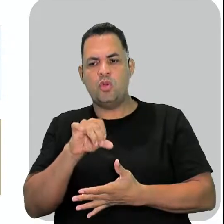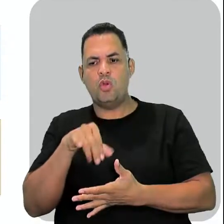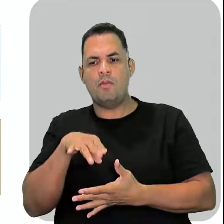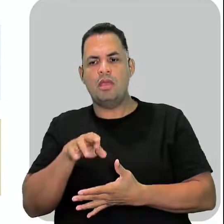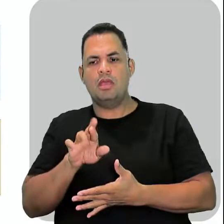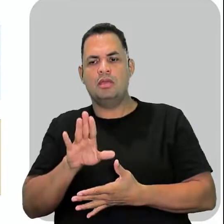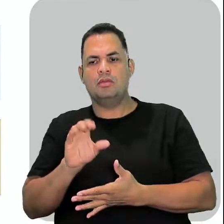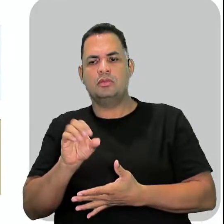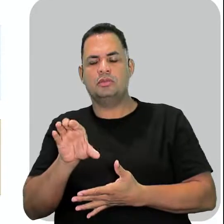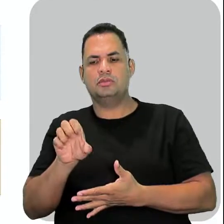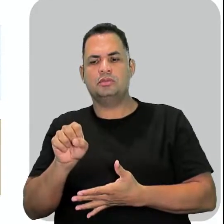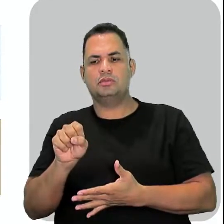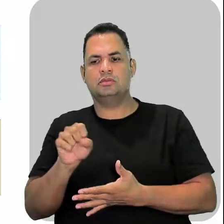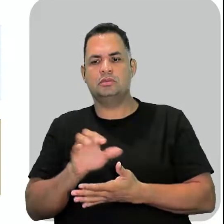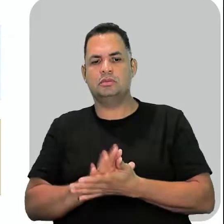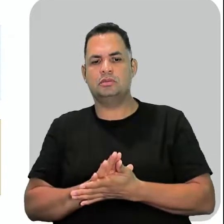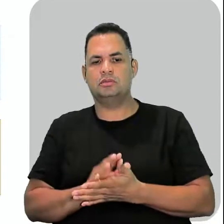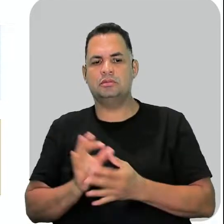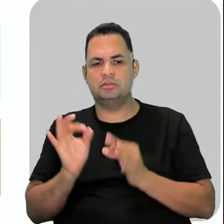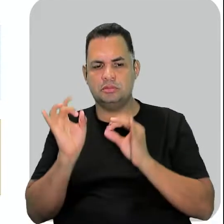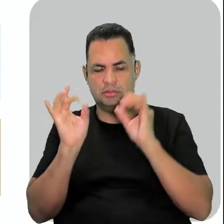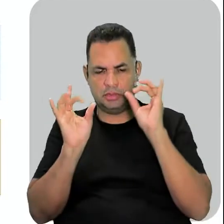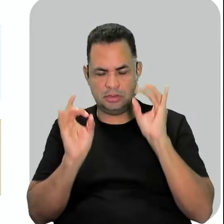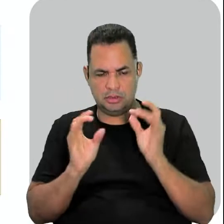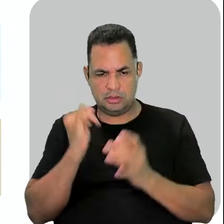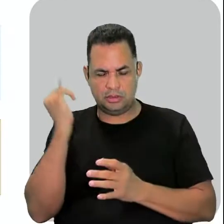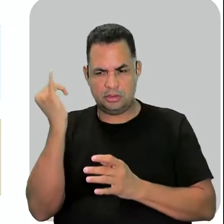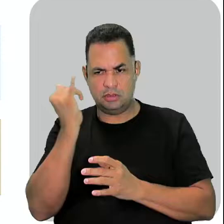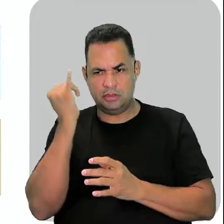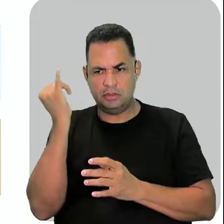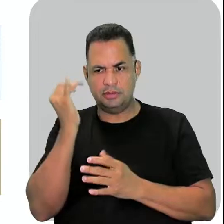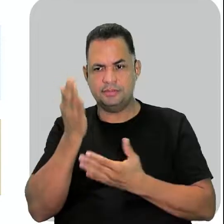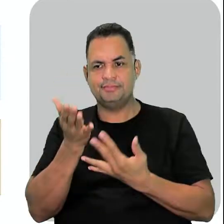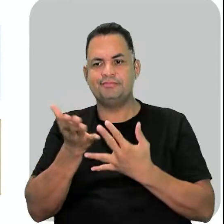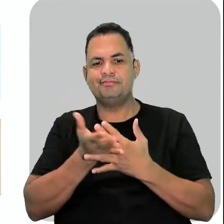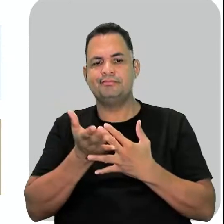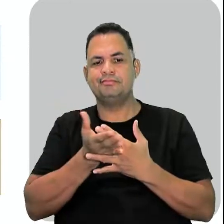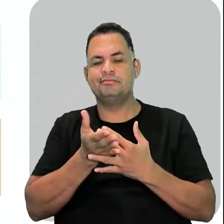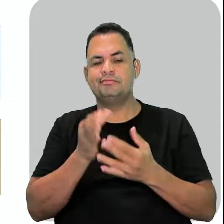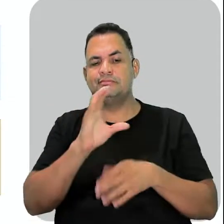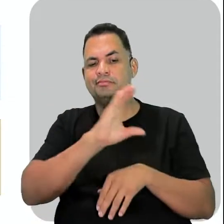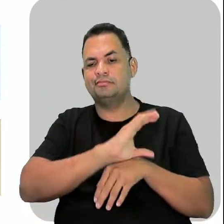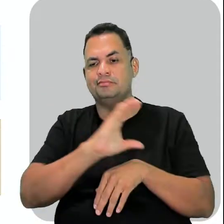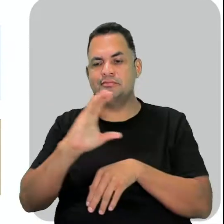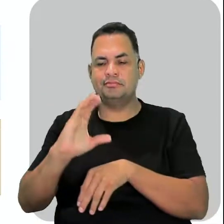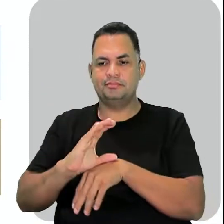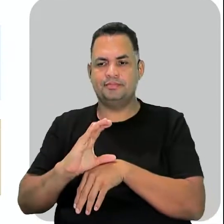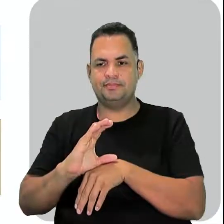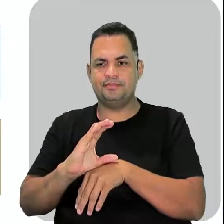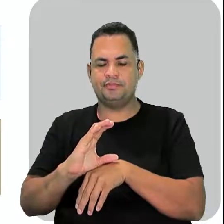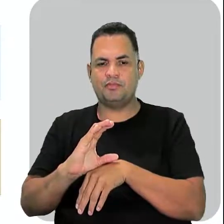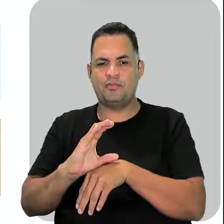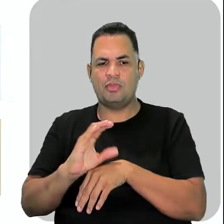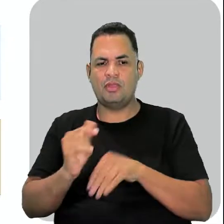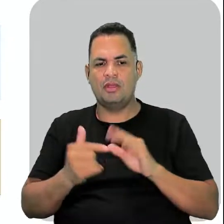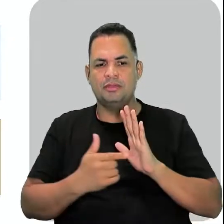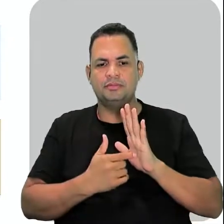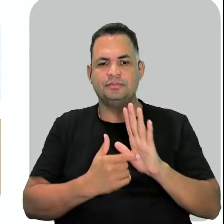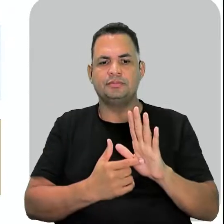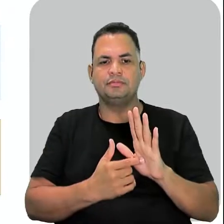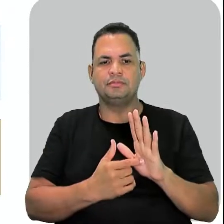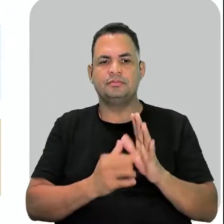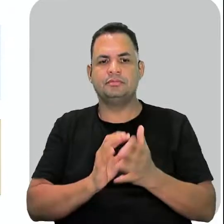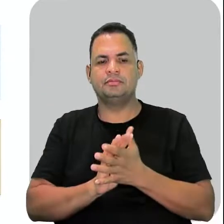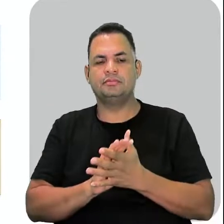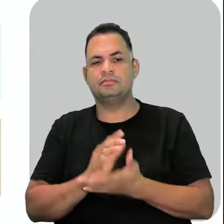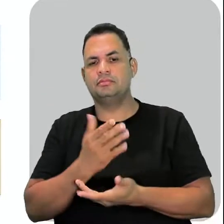Observe outro detalhe que é muito importante entre esses dois carbonos, é que esse daqui apresenta dois